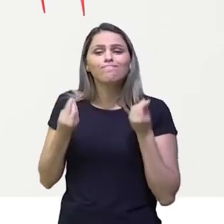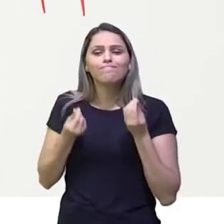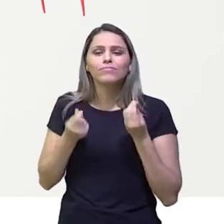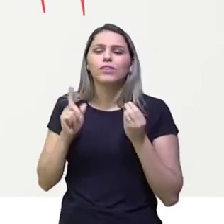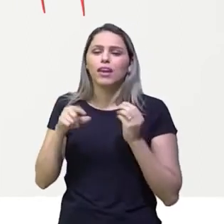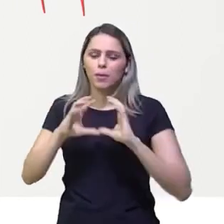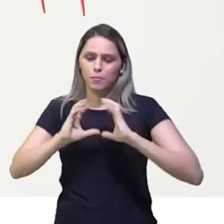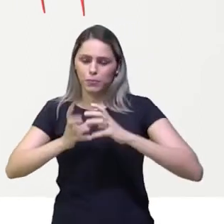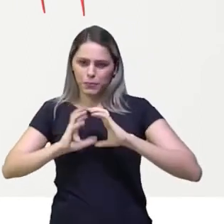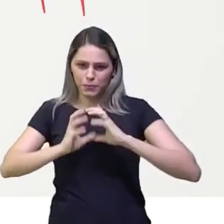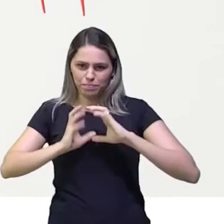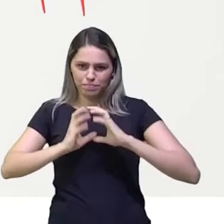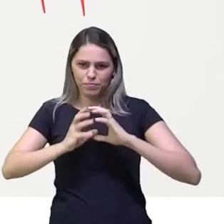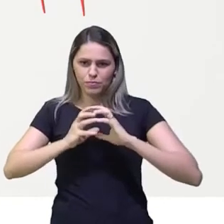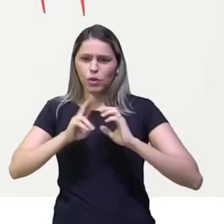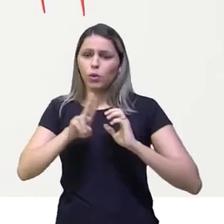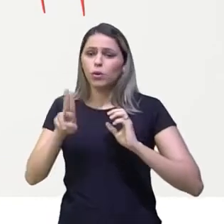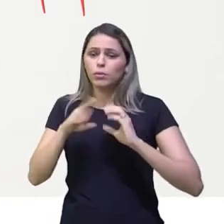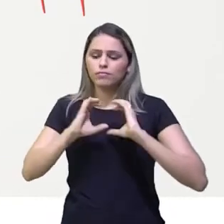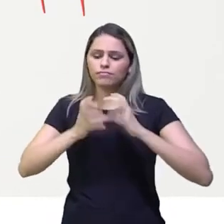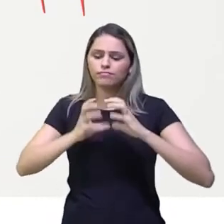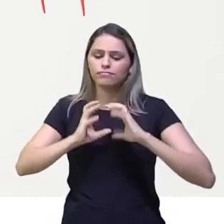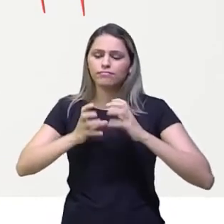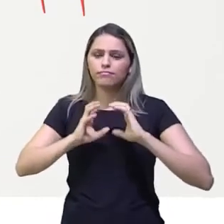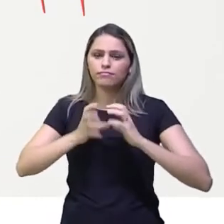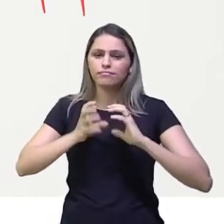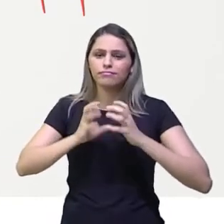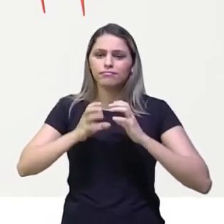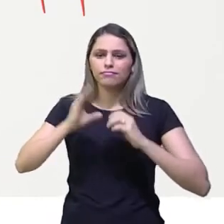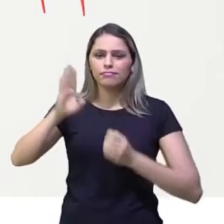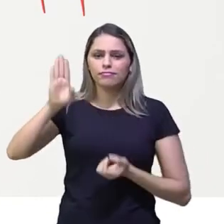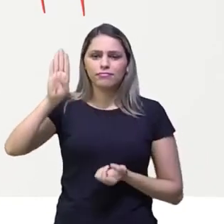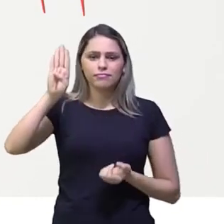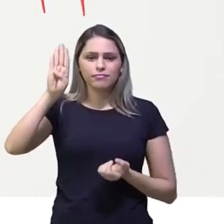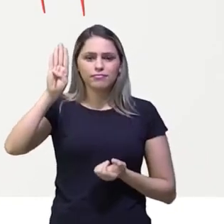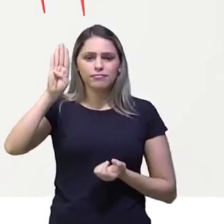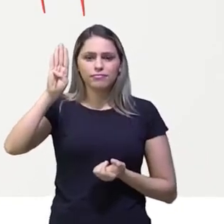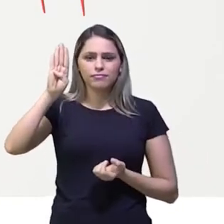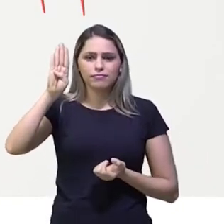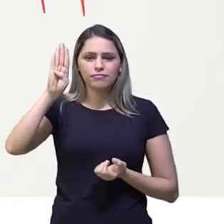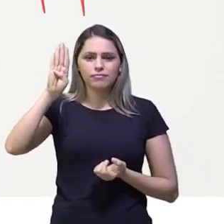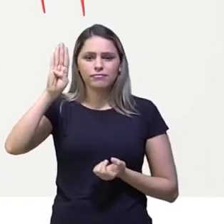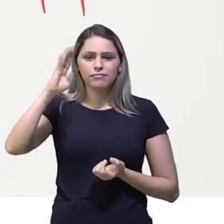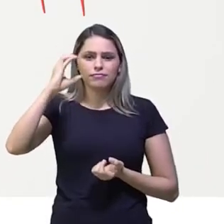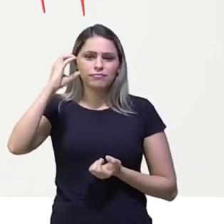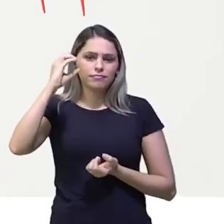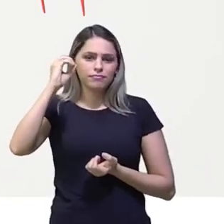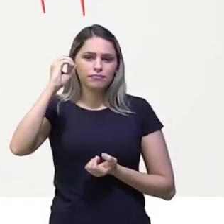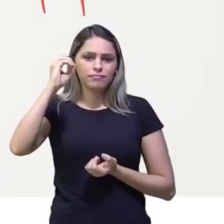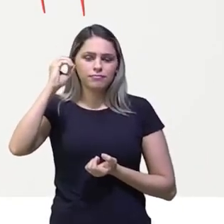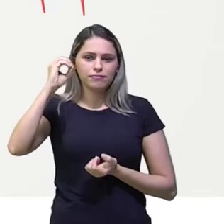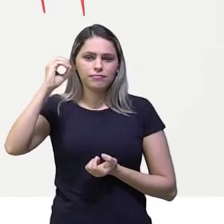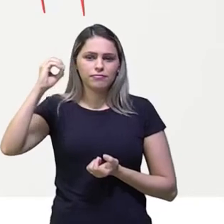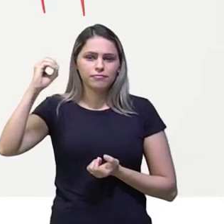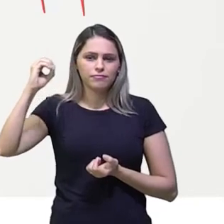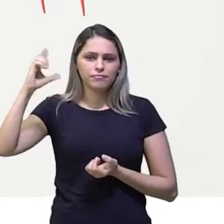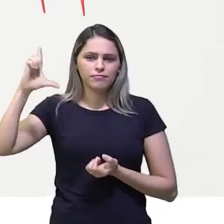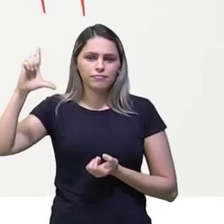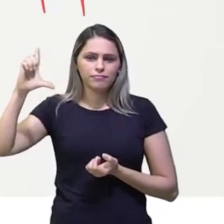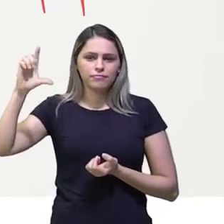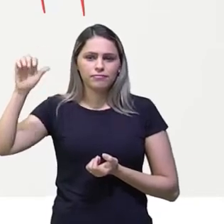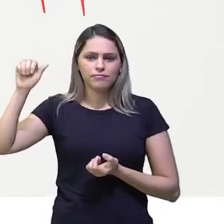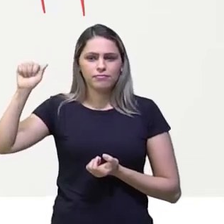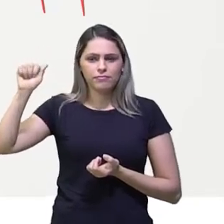Bola. Muito bem. Bola. Bo, bo. Olha o som. Bo. Se fosse com P, seria pó.